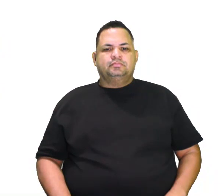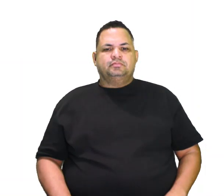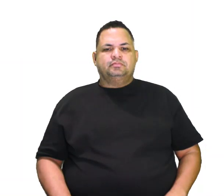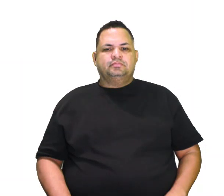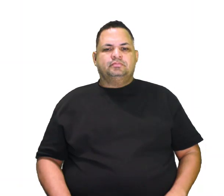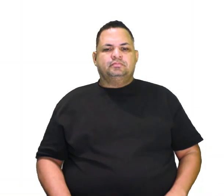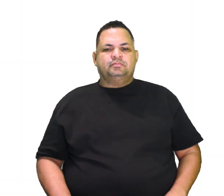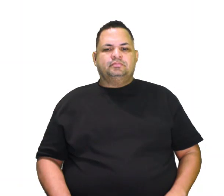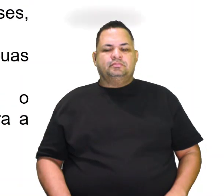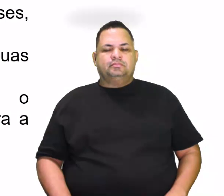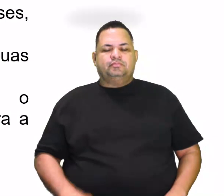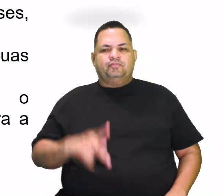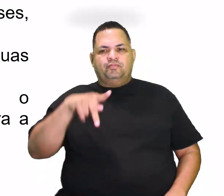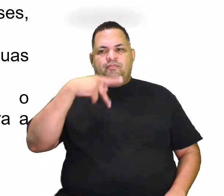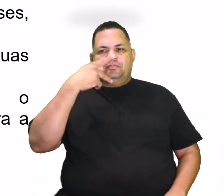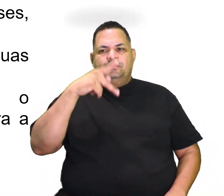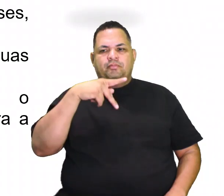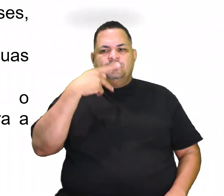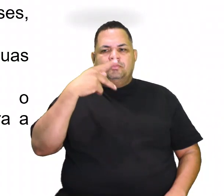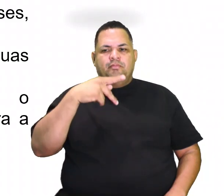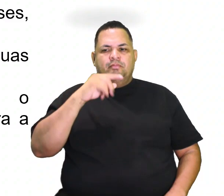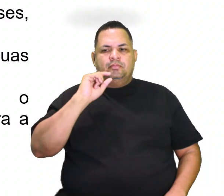falar mais um pouco aqui sobre